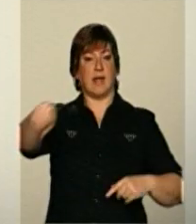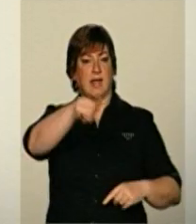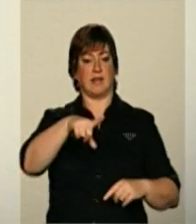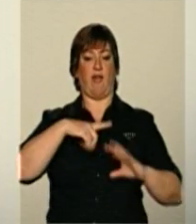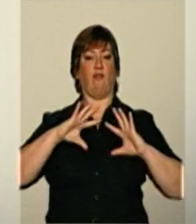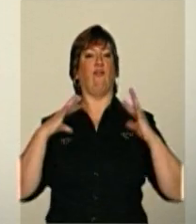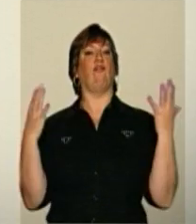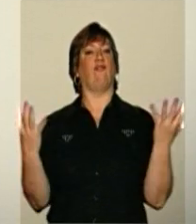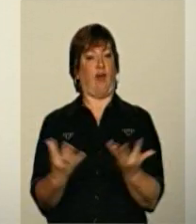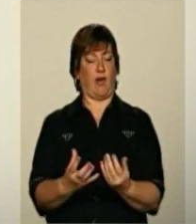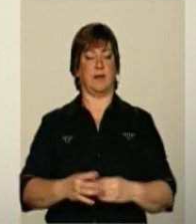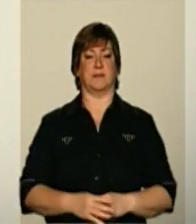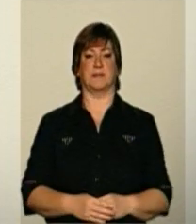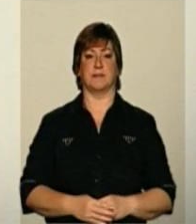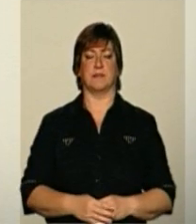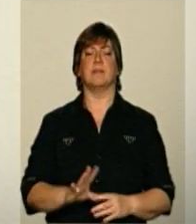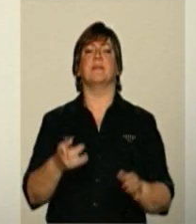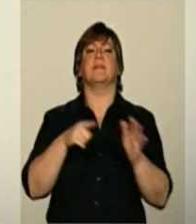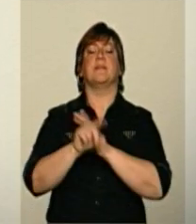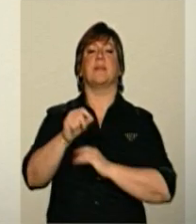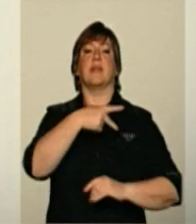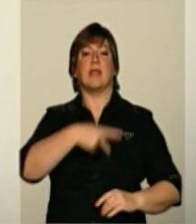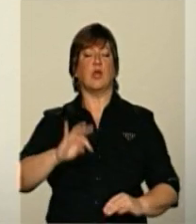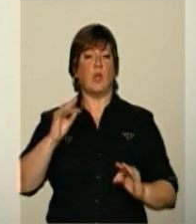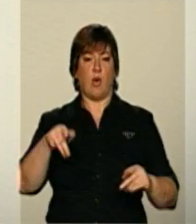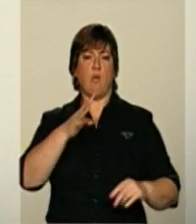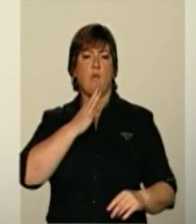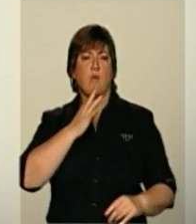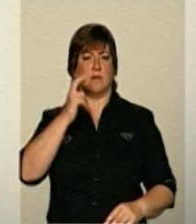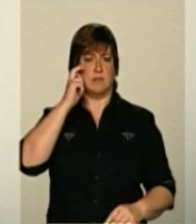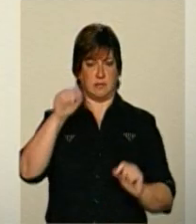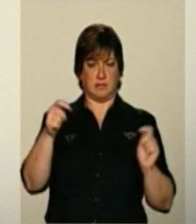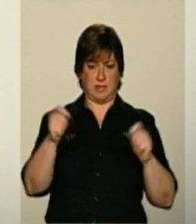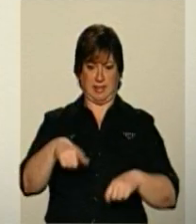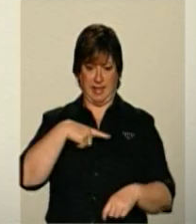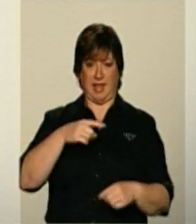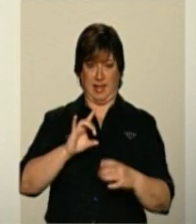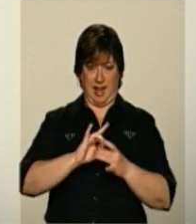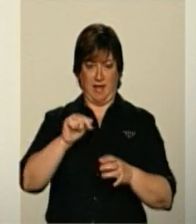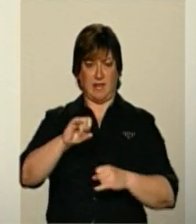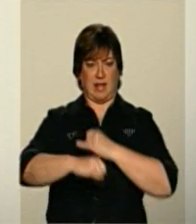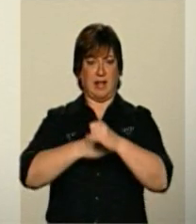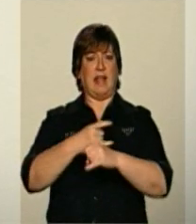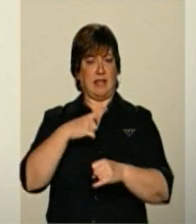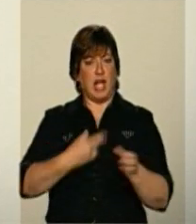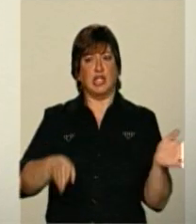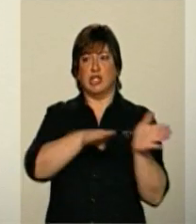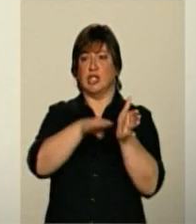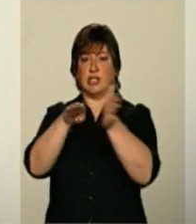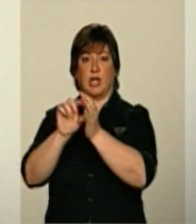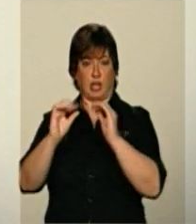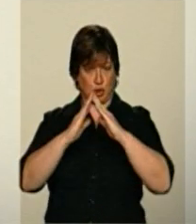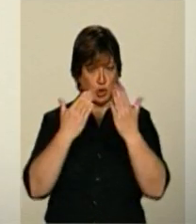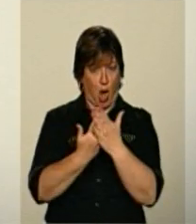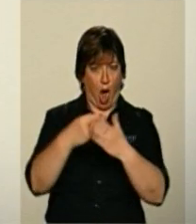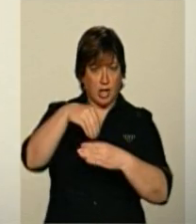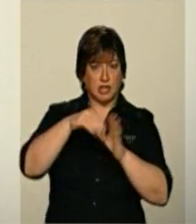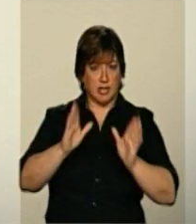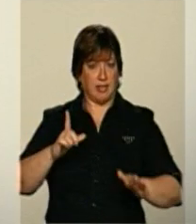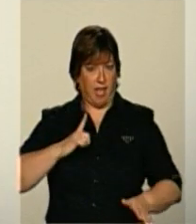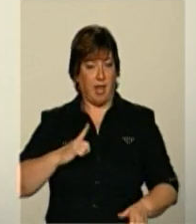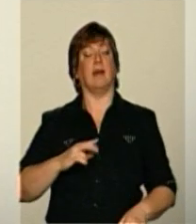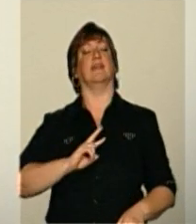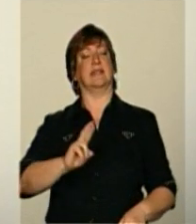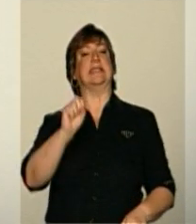cercam presidenta toda essa informação e esse conhecimento disponíveis na internet estão chegando às nossas escolas Estão